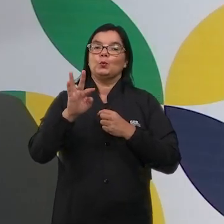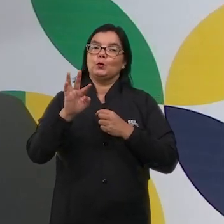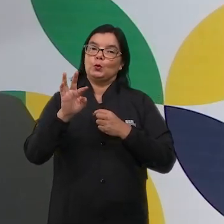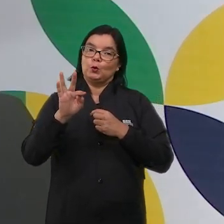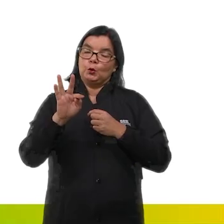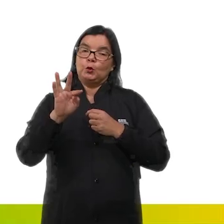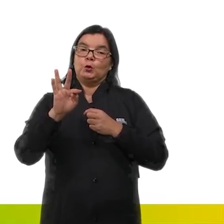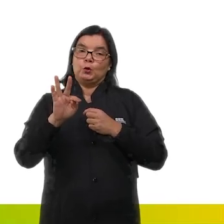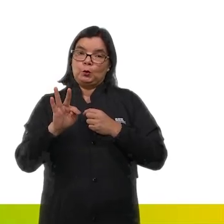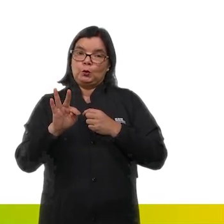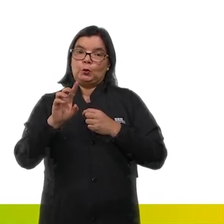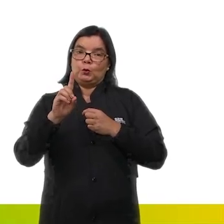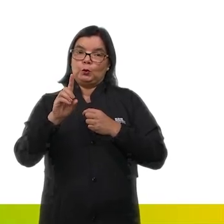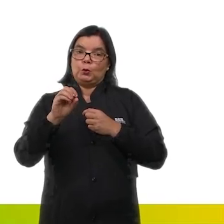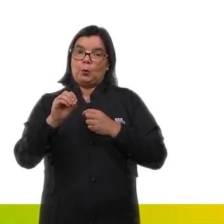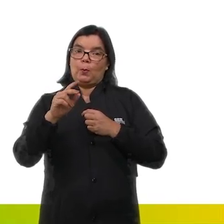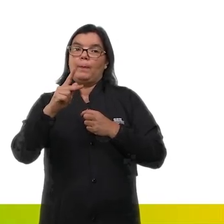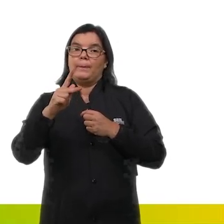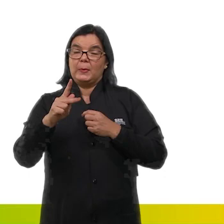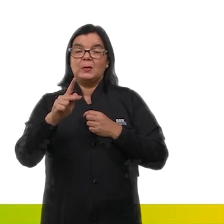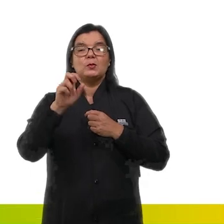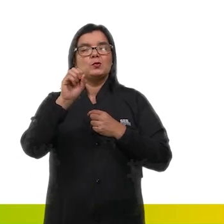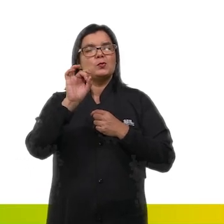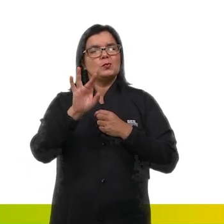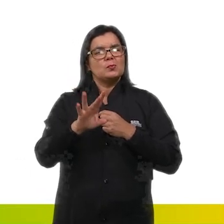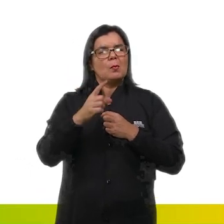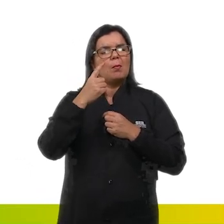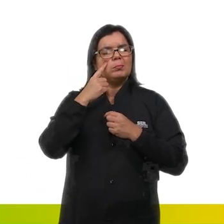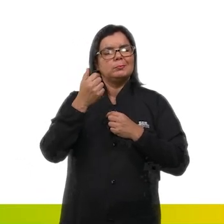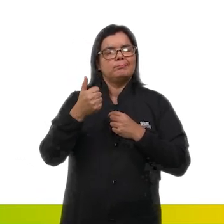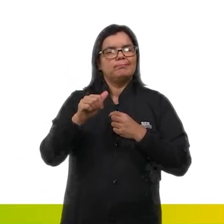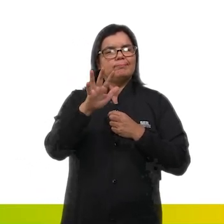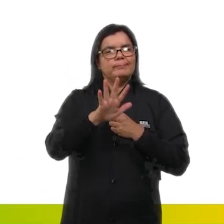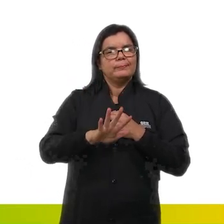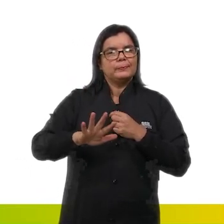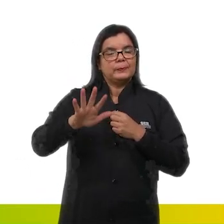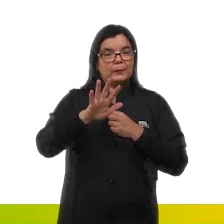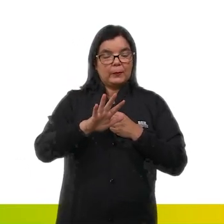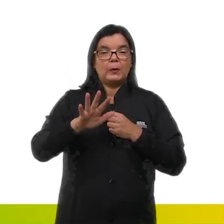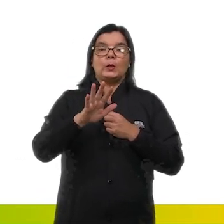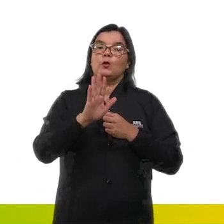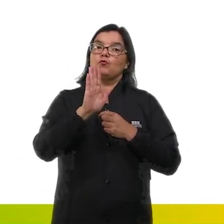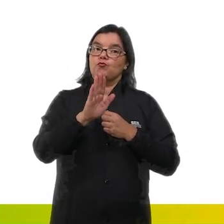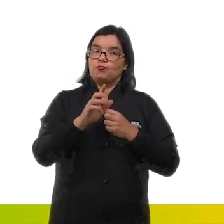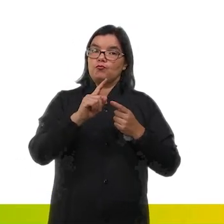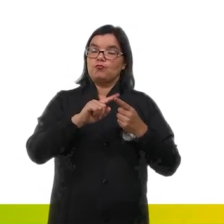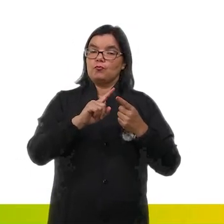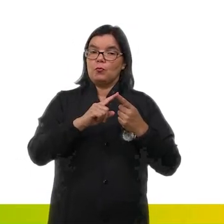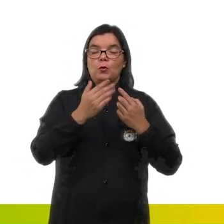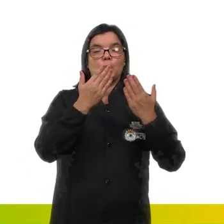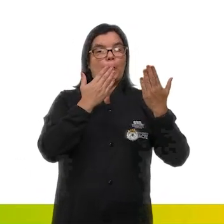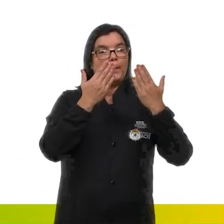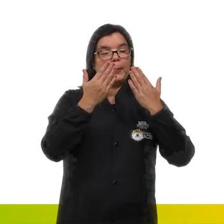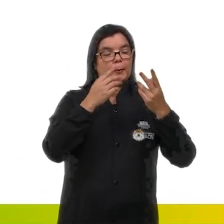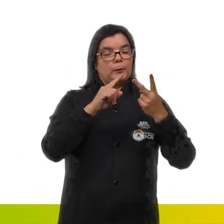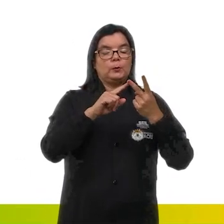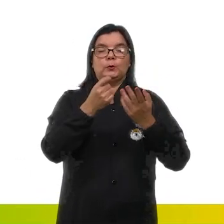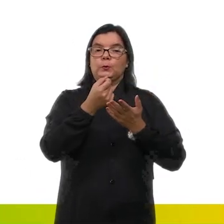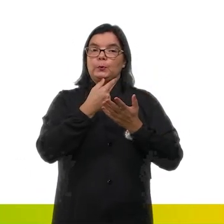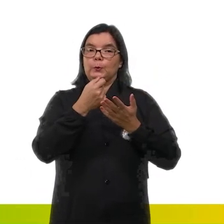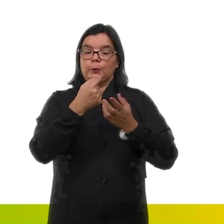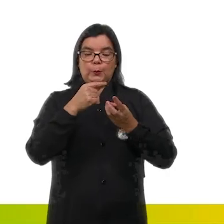próximos tópicos que a gente vai analisar. Mas aqui só para a gente fazer uma análise geral. Recursos, já temos aqui análise psicológico,